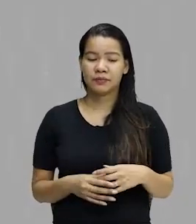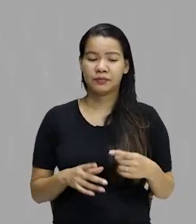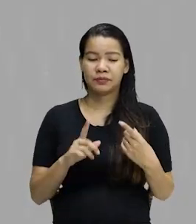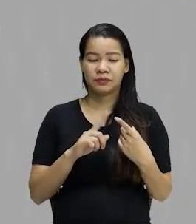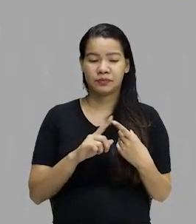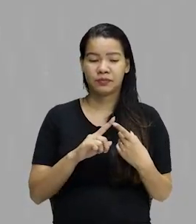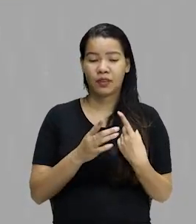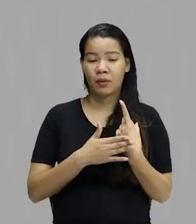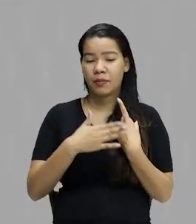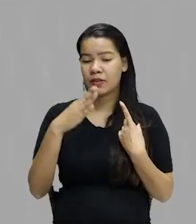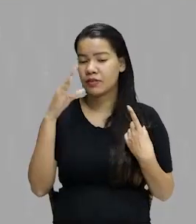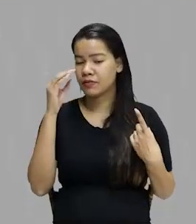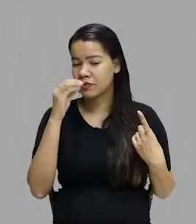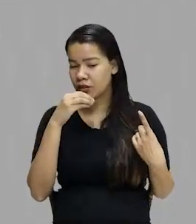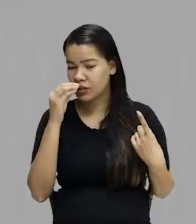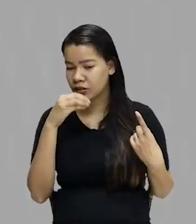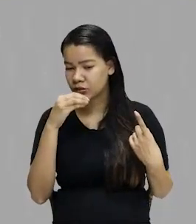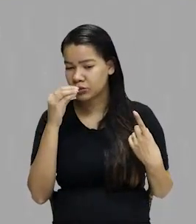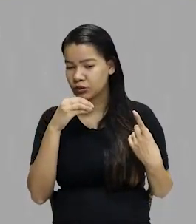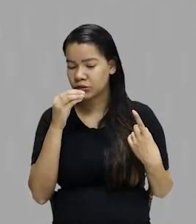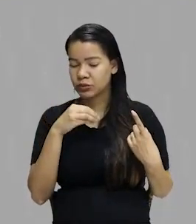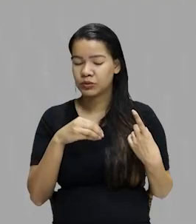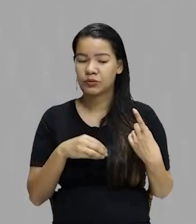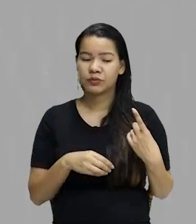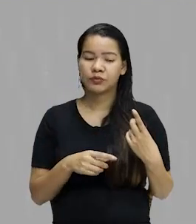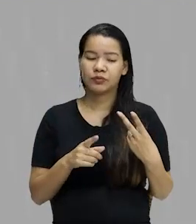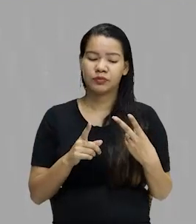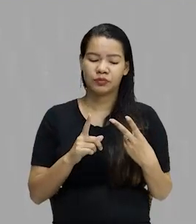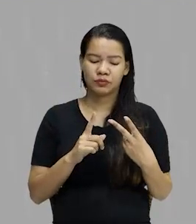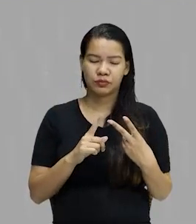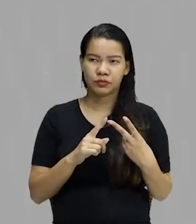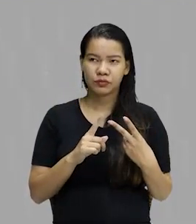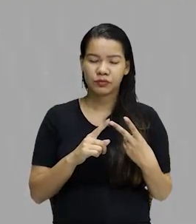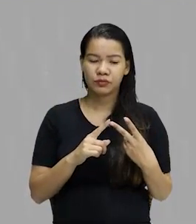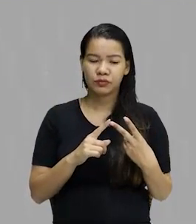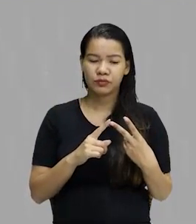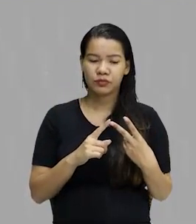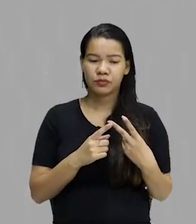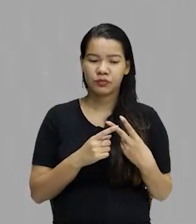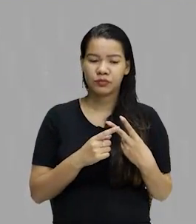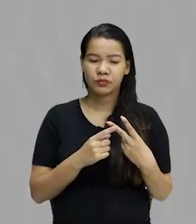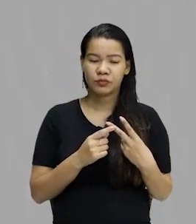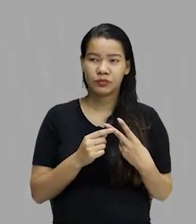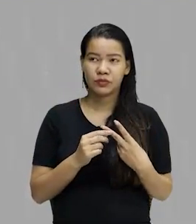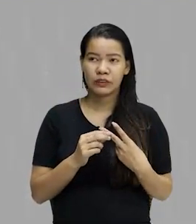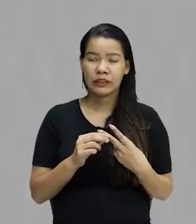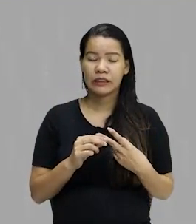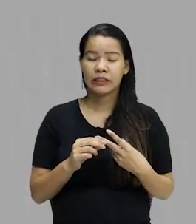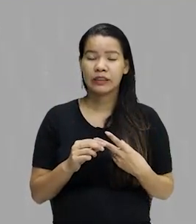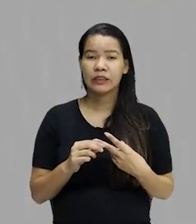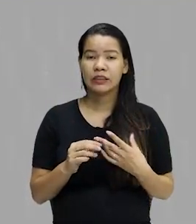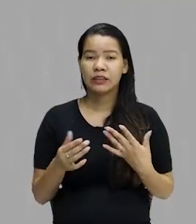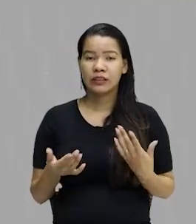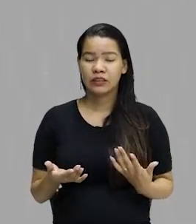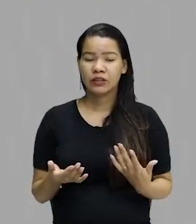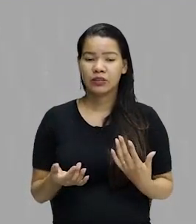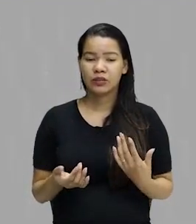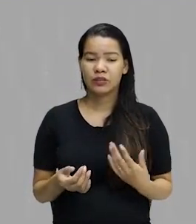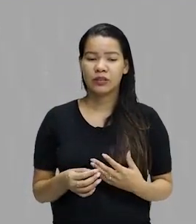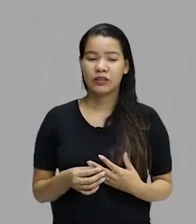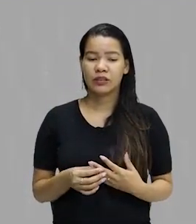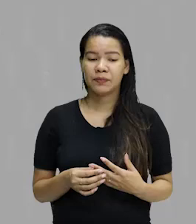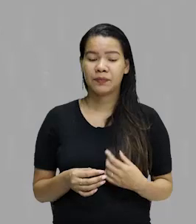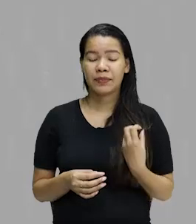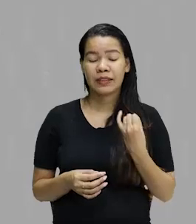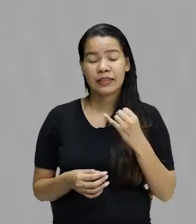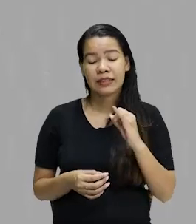Seja mais fraco, ou seja, menos ionizado ou dissociado. Então vamos,